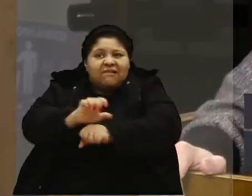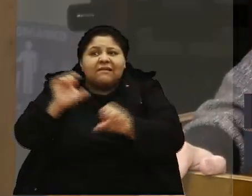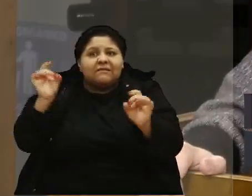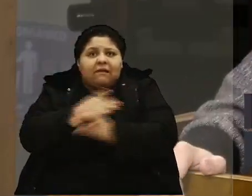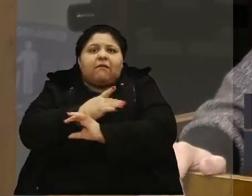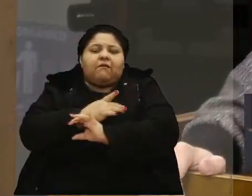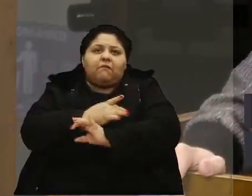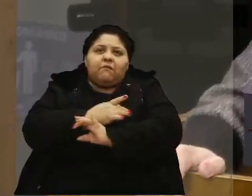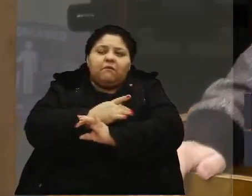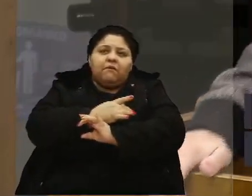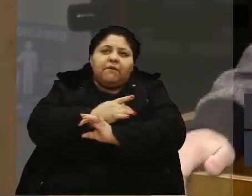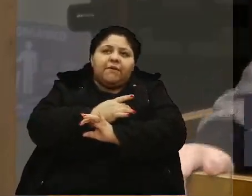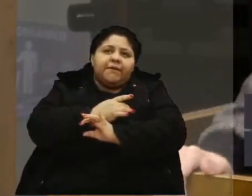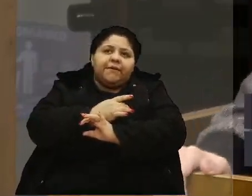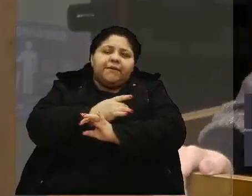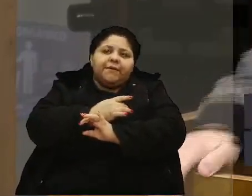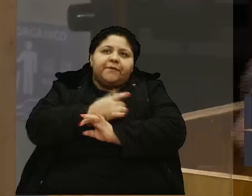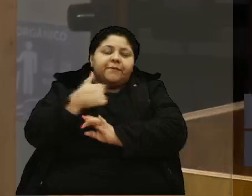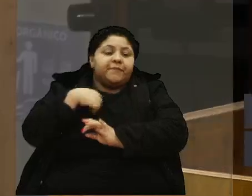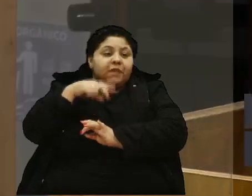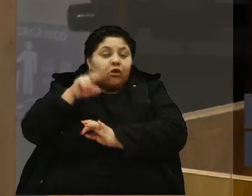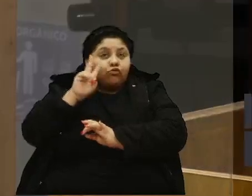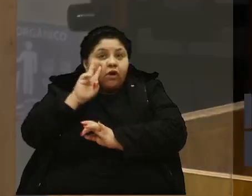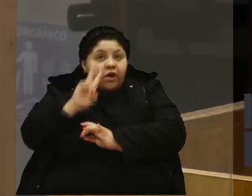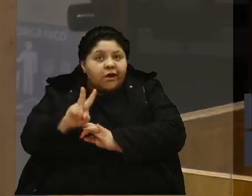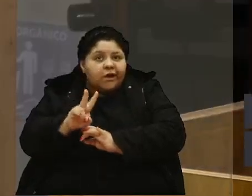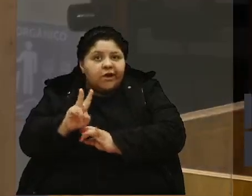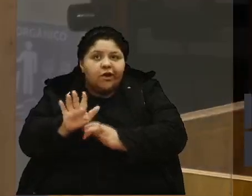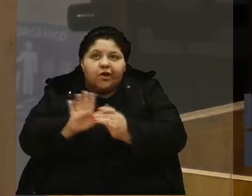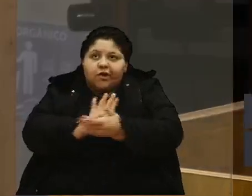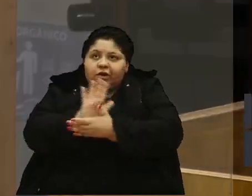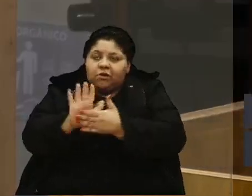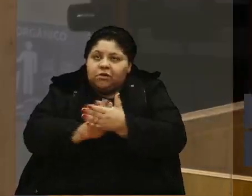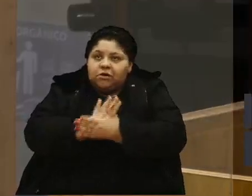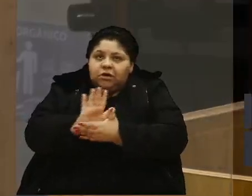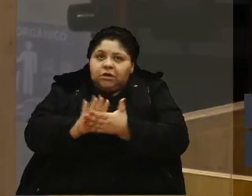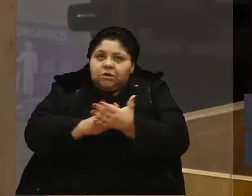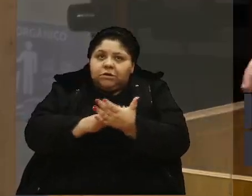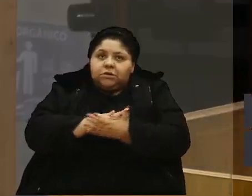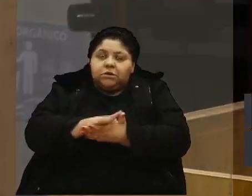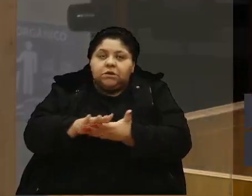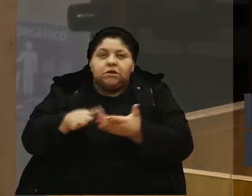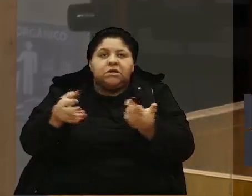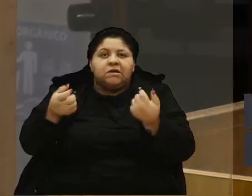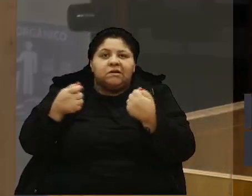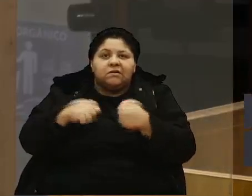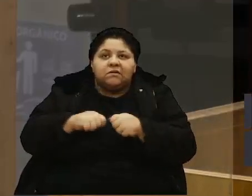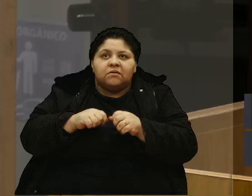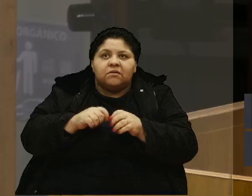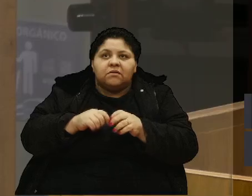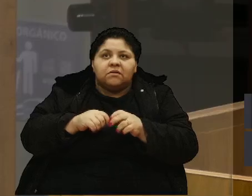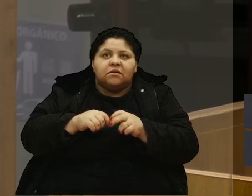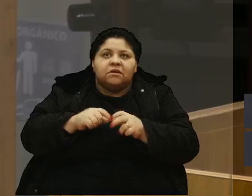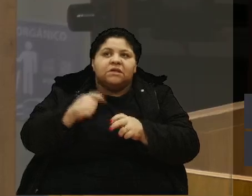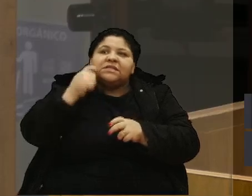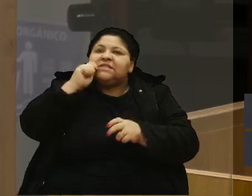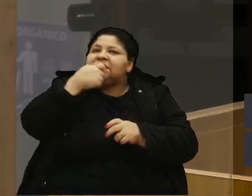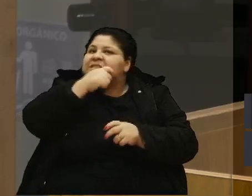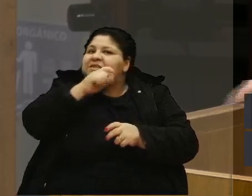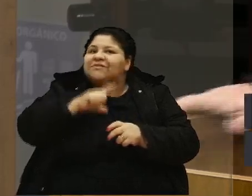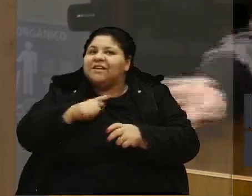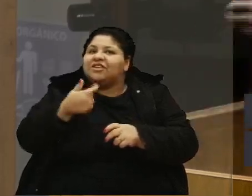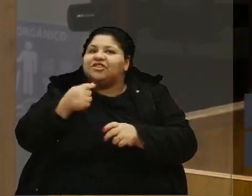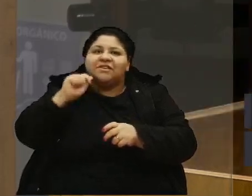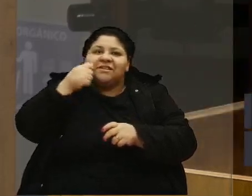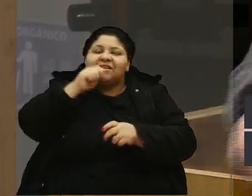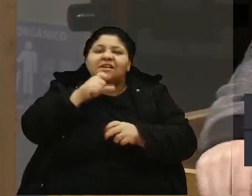eficiente. Eu nunca vi ninguém que precisa arrumar um dente, não tem dinheiro para ir no dentista